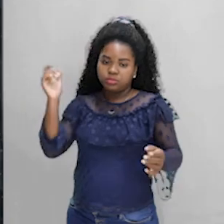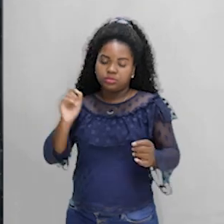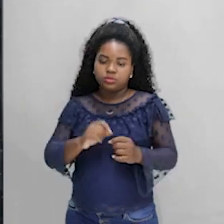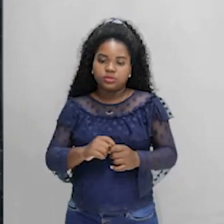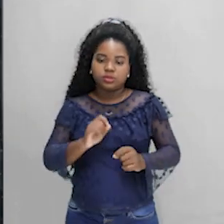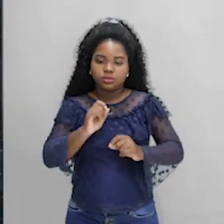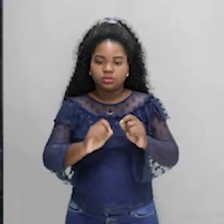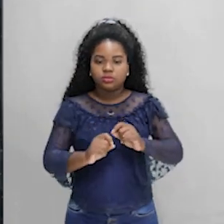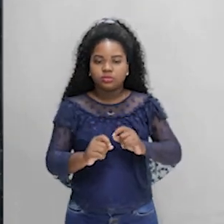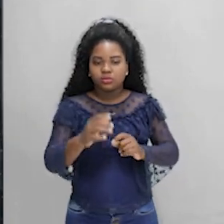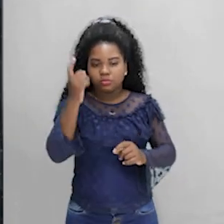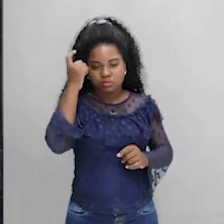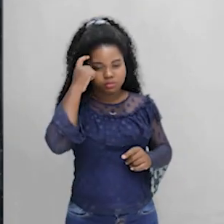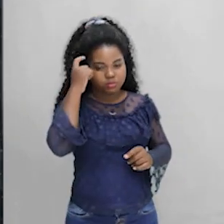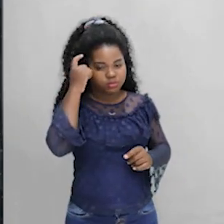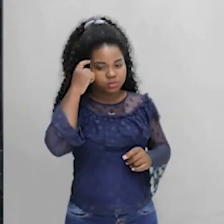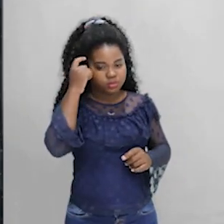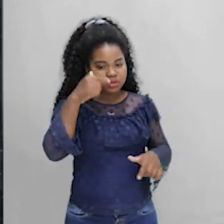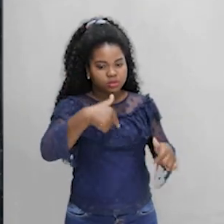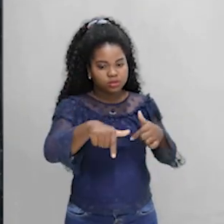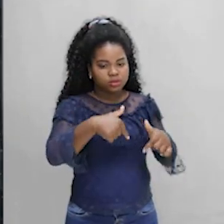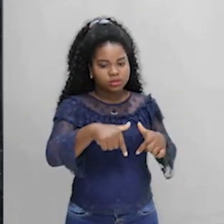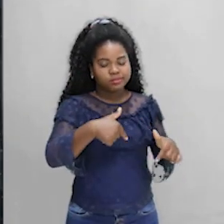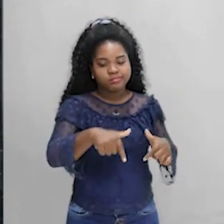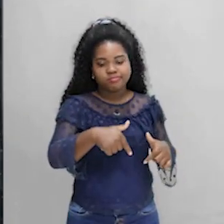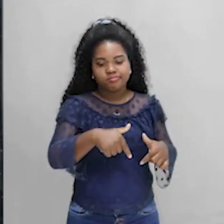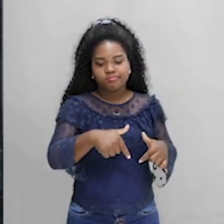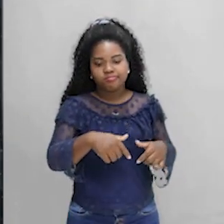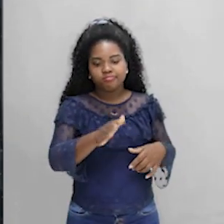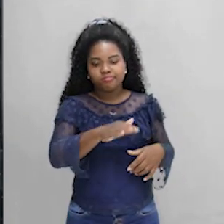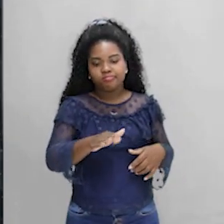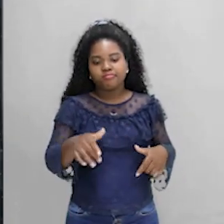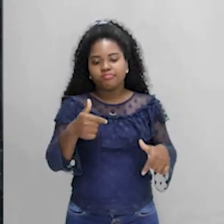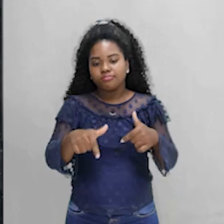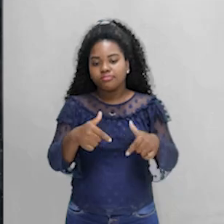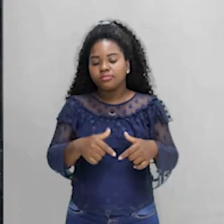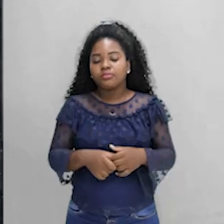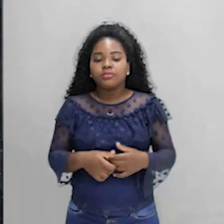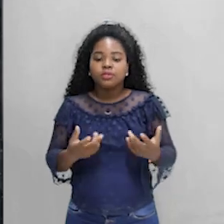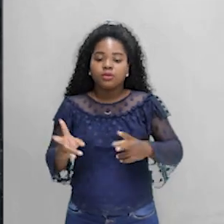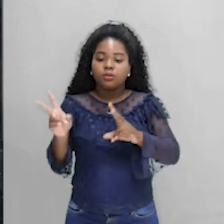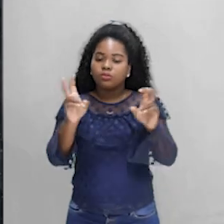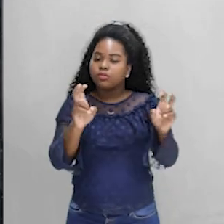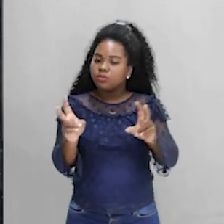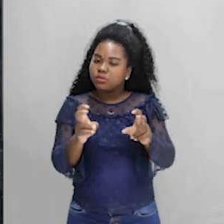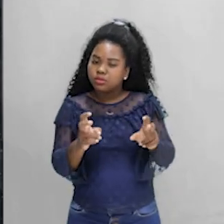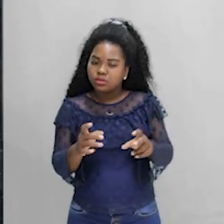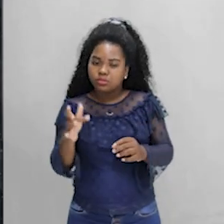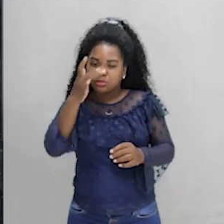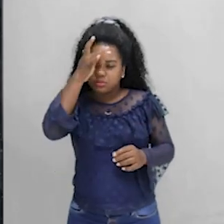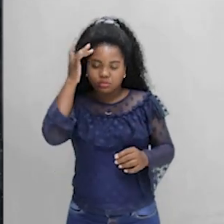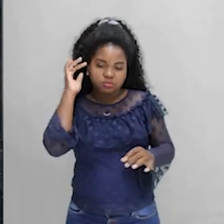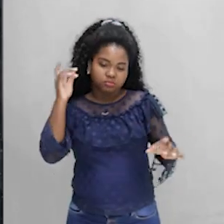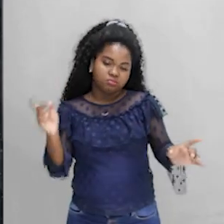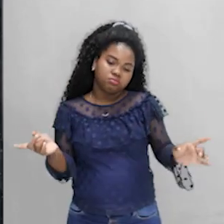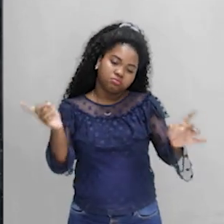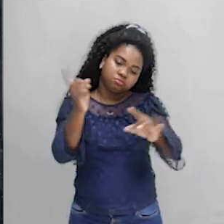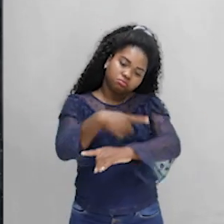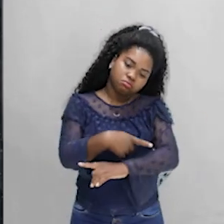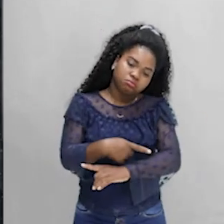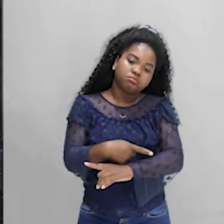Gente, isso é um assunto muito polêmico, é um assunto assim que há controvérsias. Tudo é uma questão de